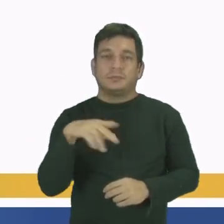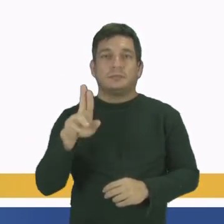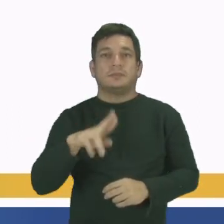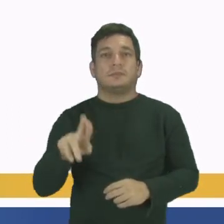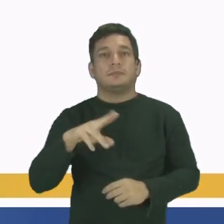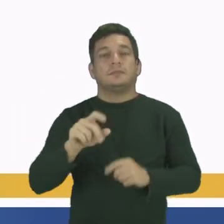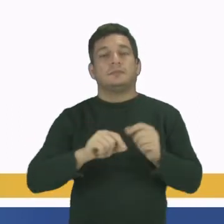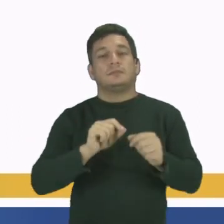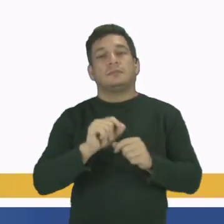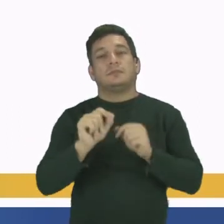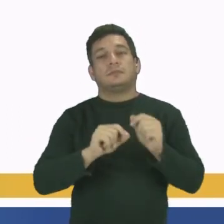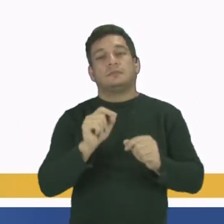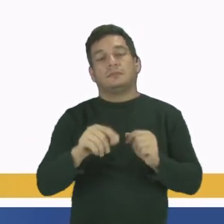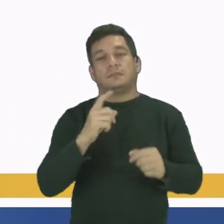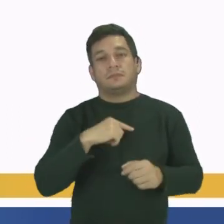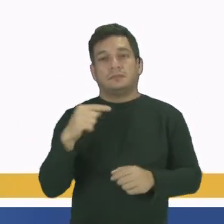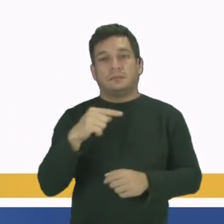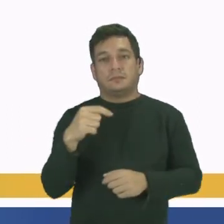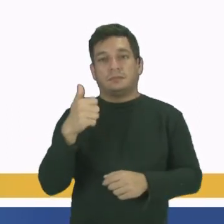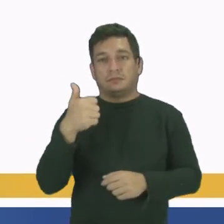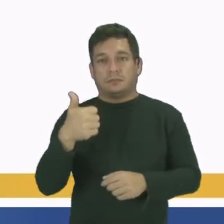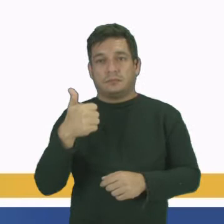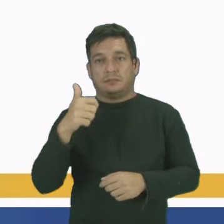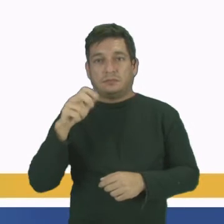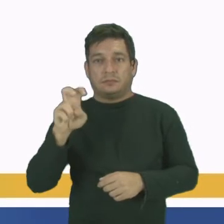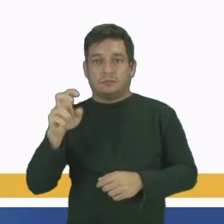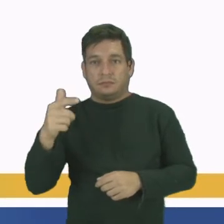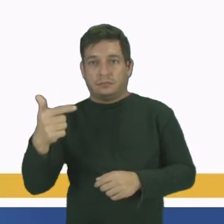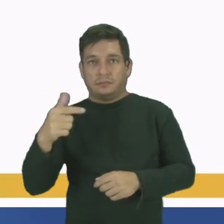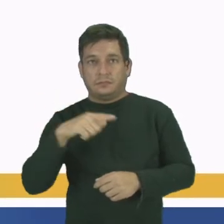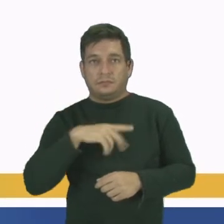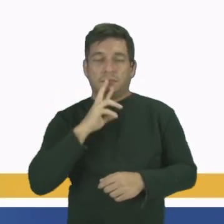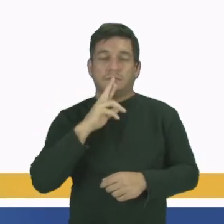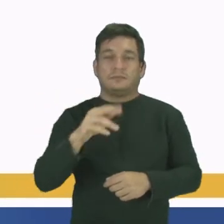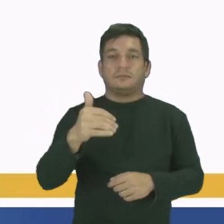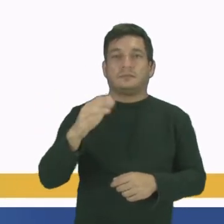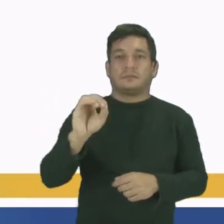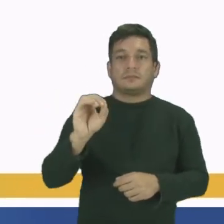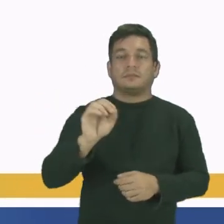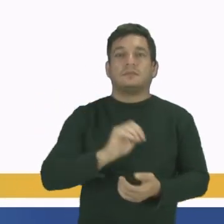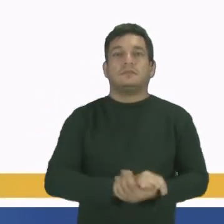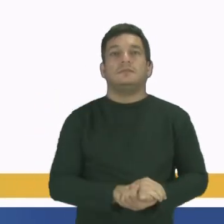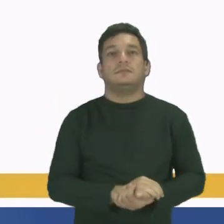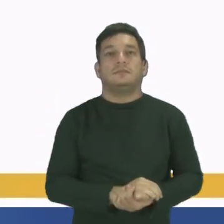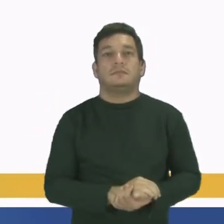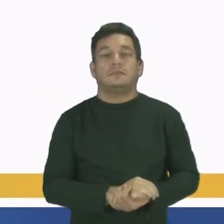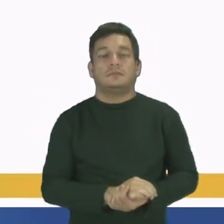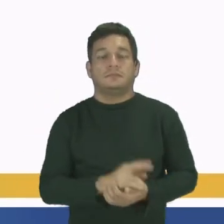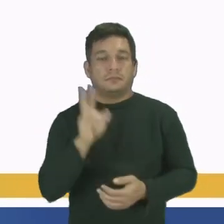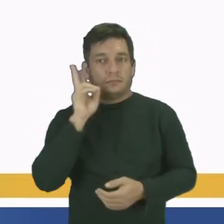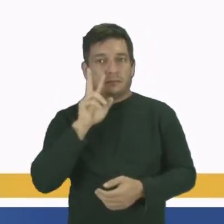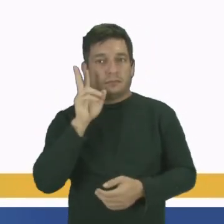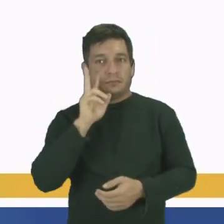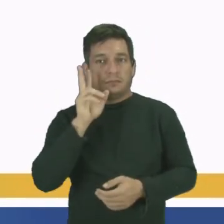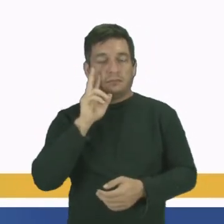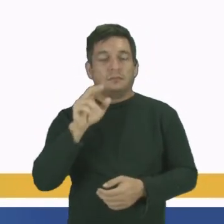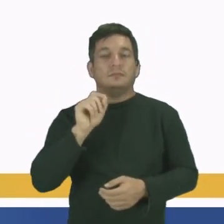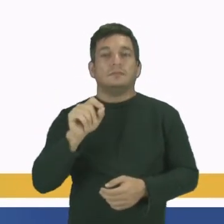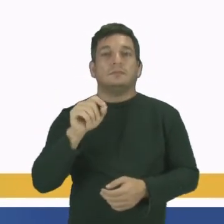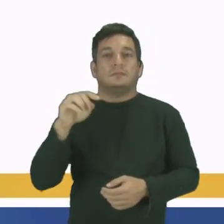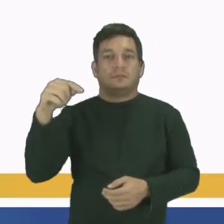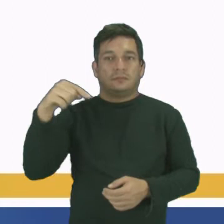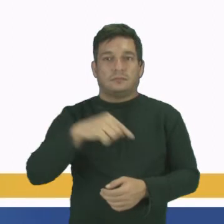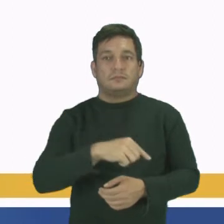vamos fazer o produto do menos 1, 5 e 2. E aí nós teremos o resultado 10. Lembre-se que essa